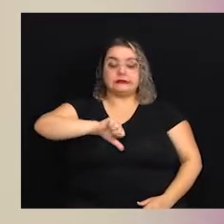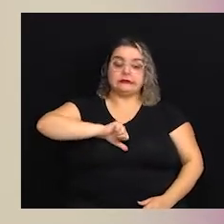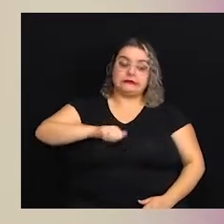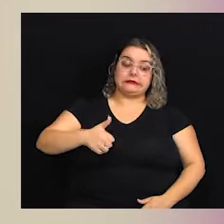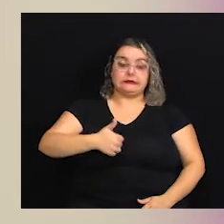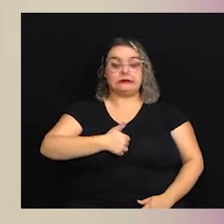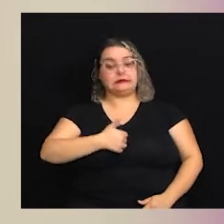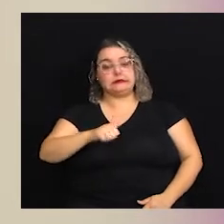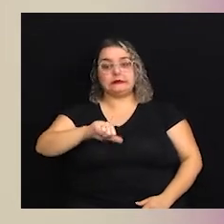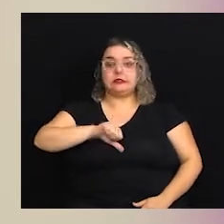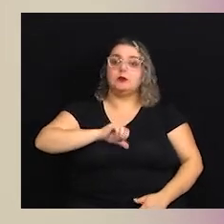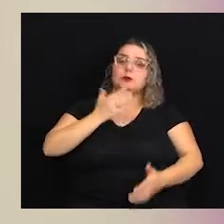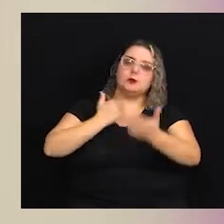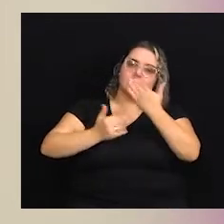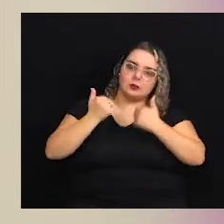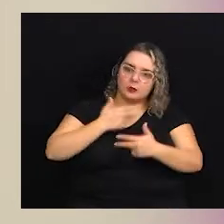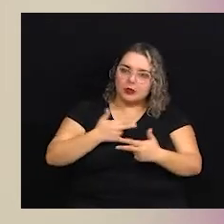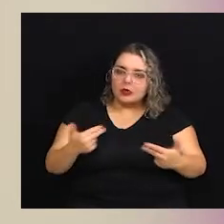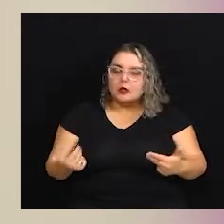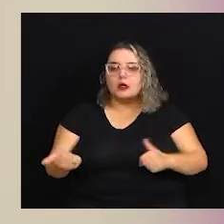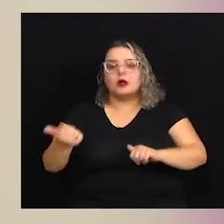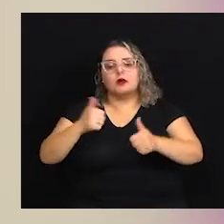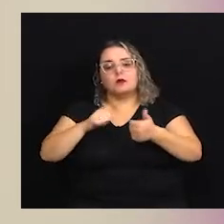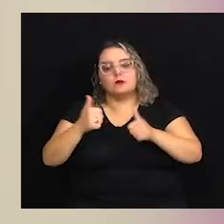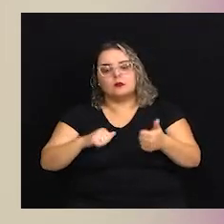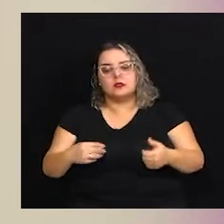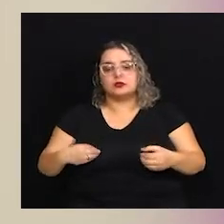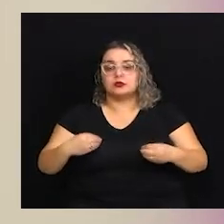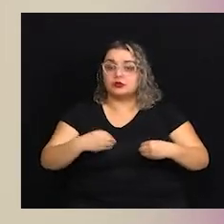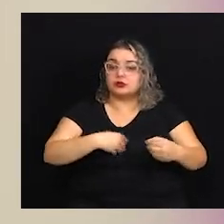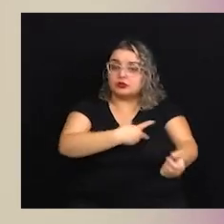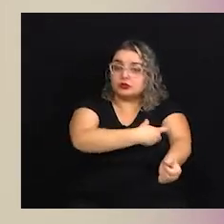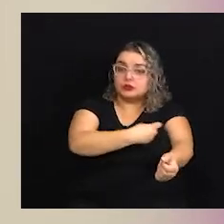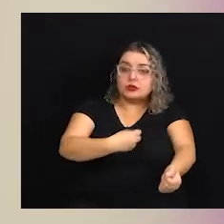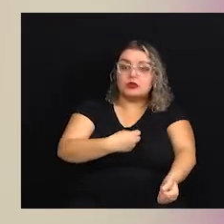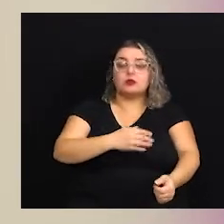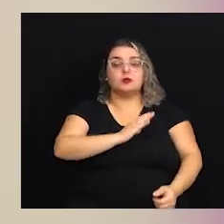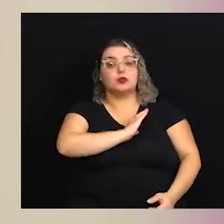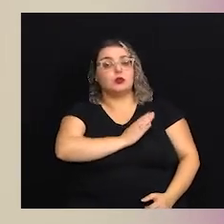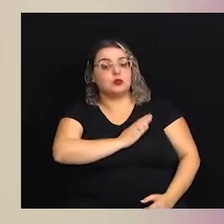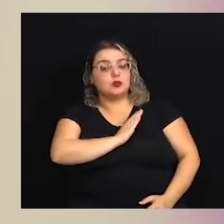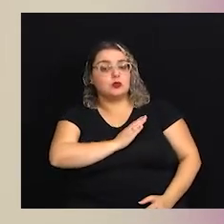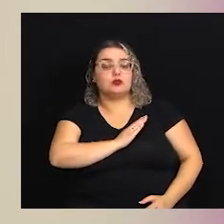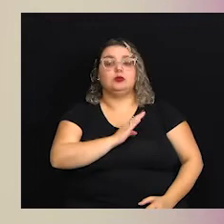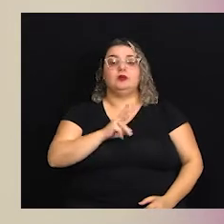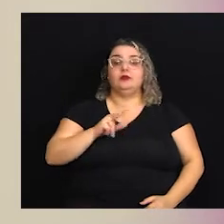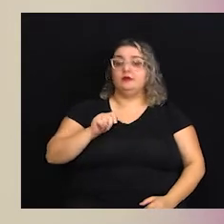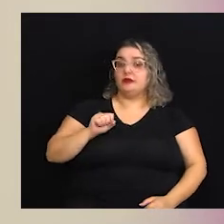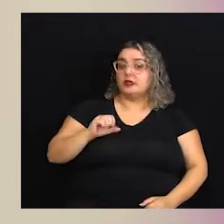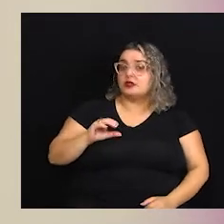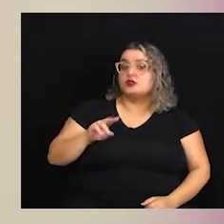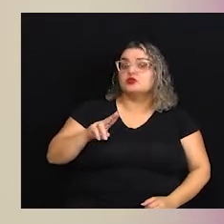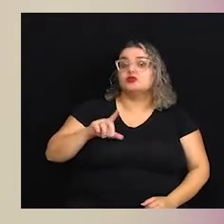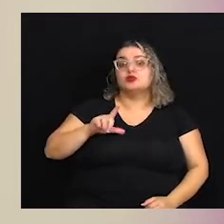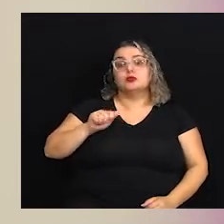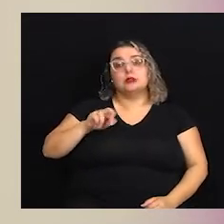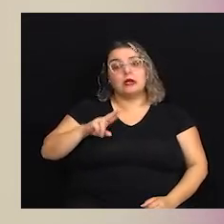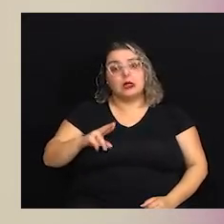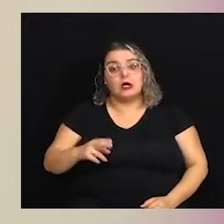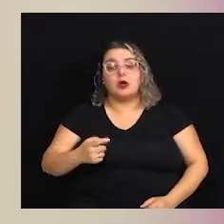humor, para nós falarmos sobre a sua alimentação, para avaliarmos seus exames de sangue, a sua parte cardíaca, a sua parte